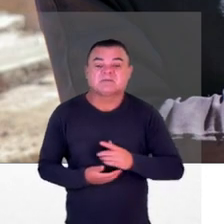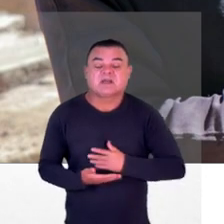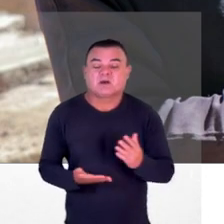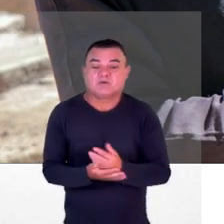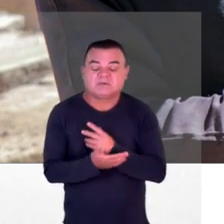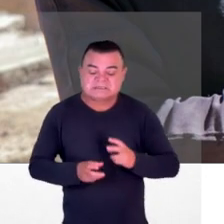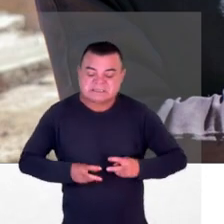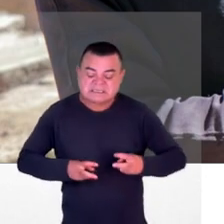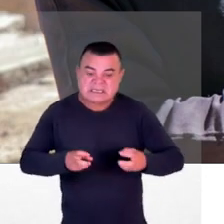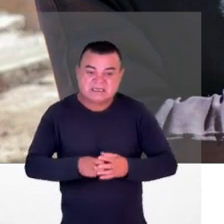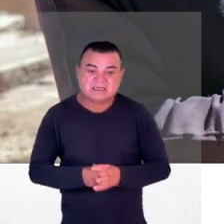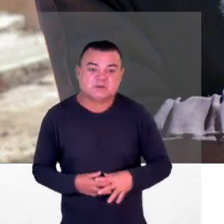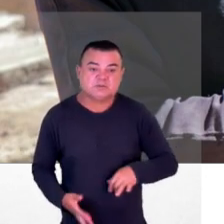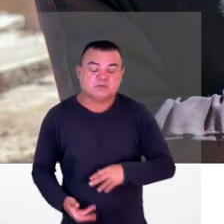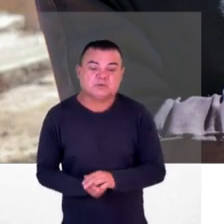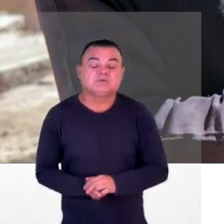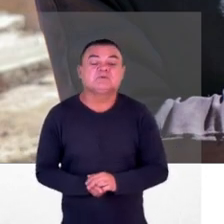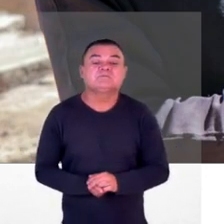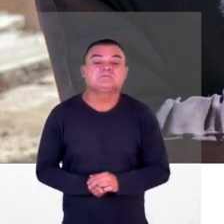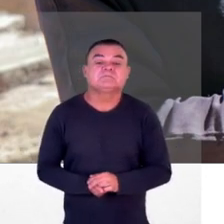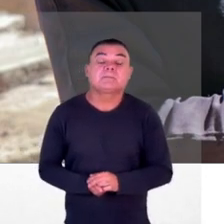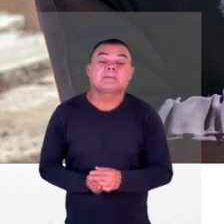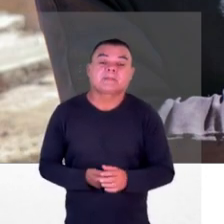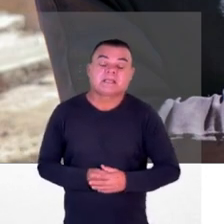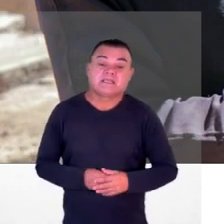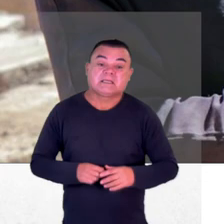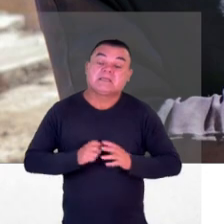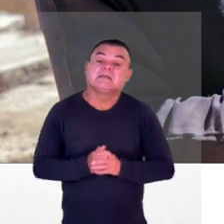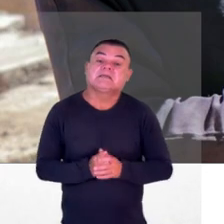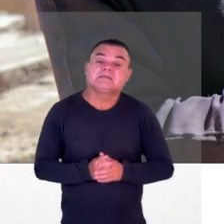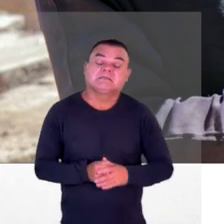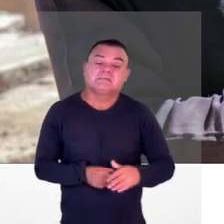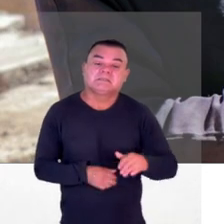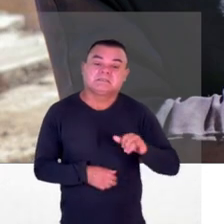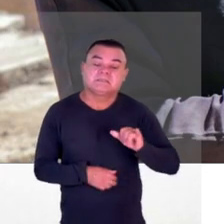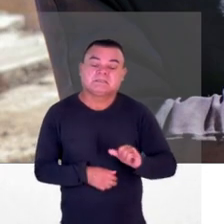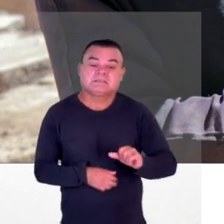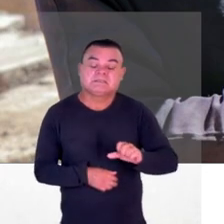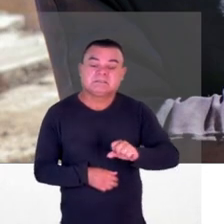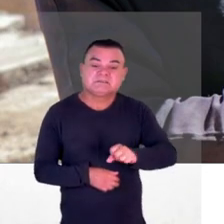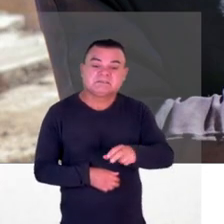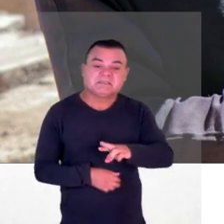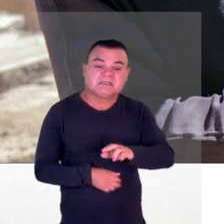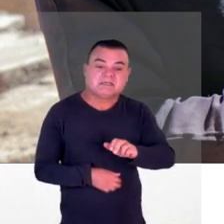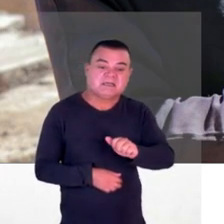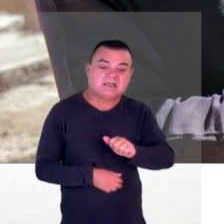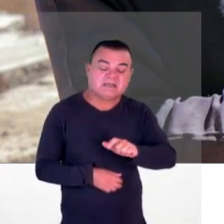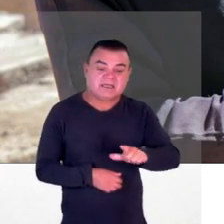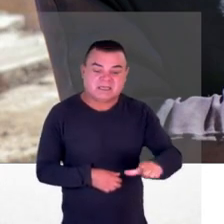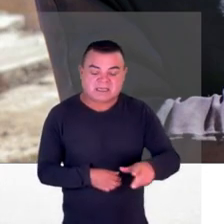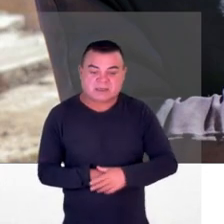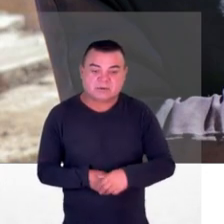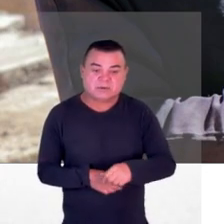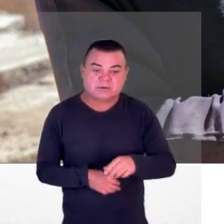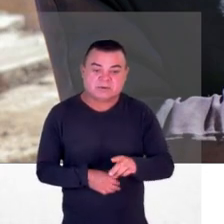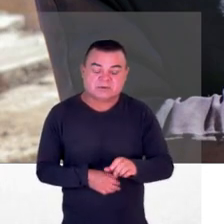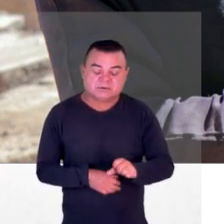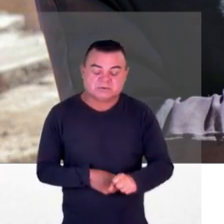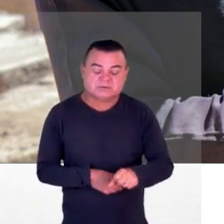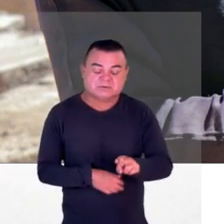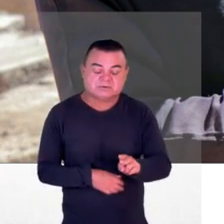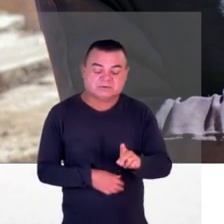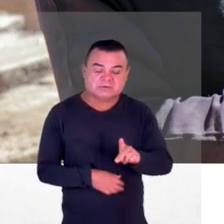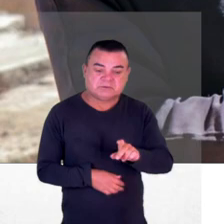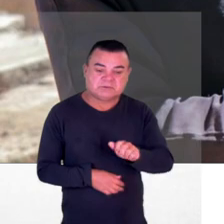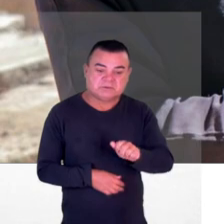Palestina Rússia Ucrânia e otan yemen Sudão do Sul Nigéria e Moçambique